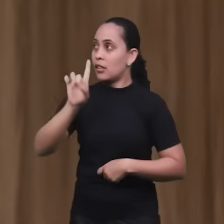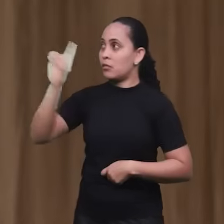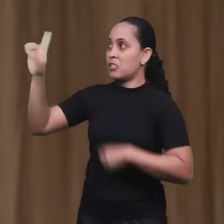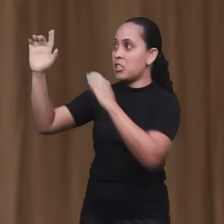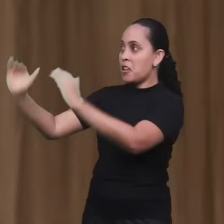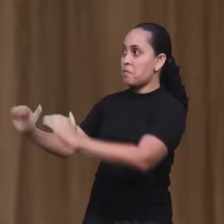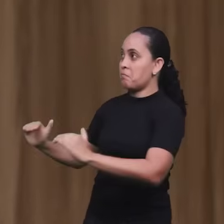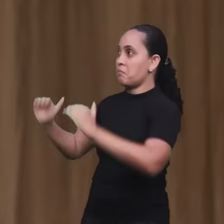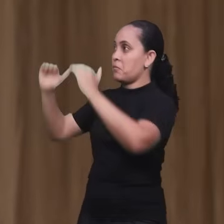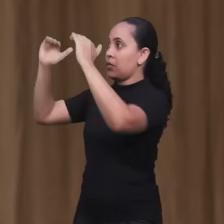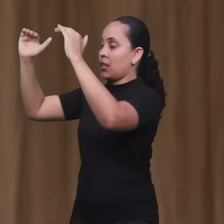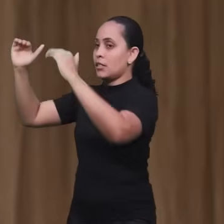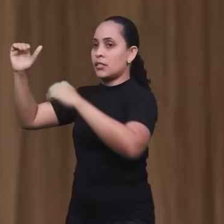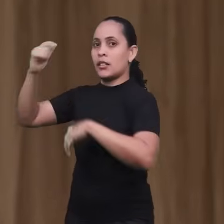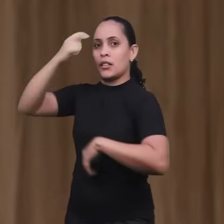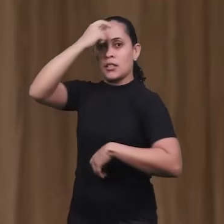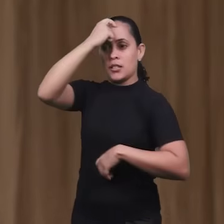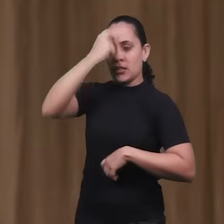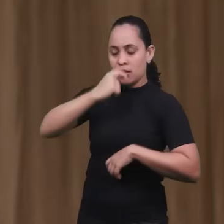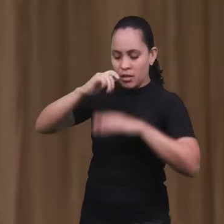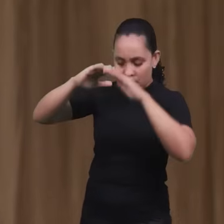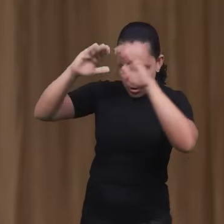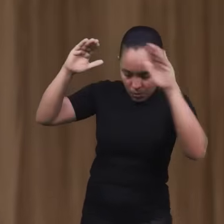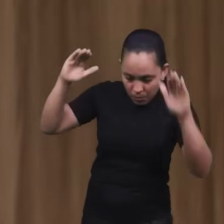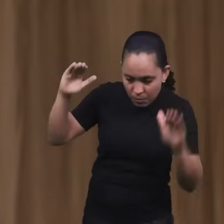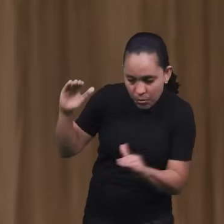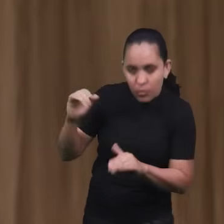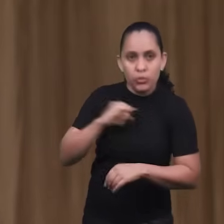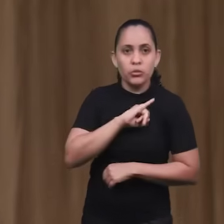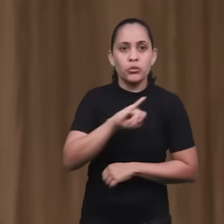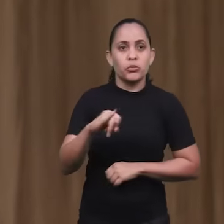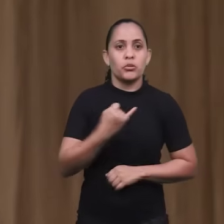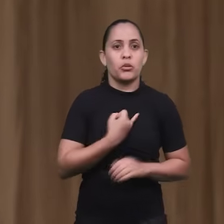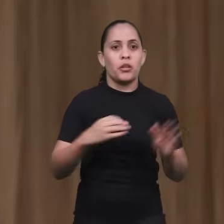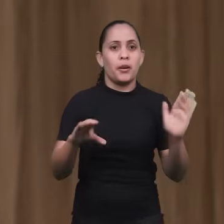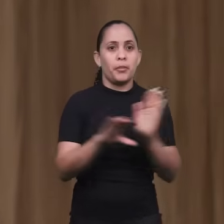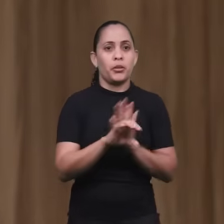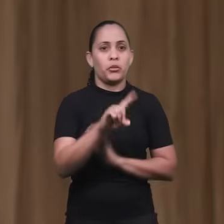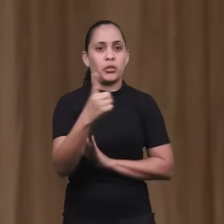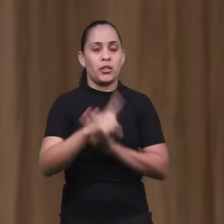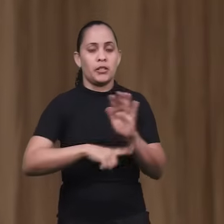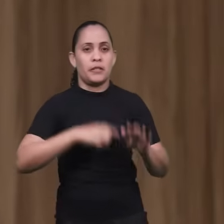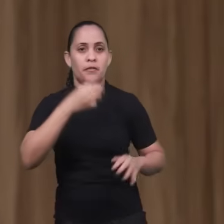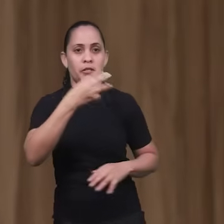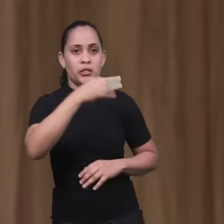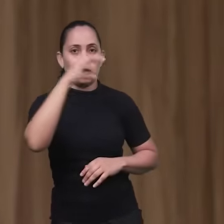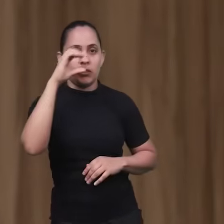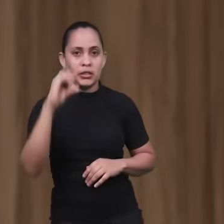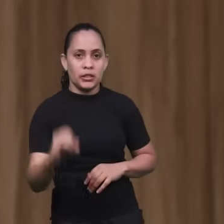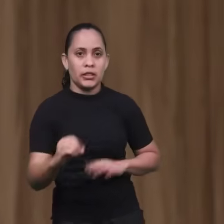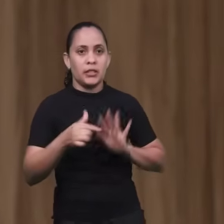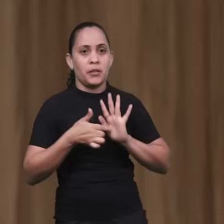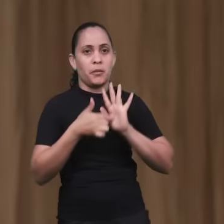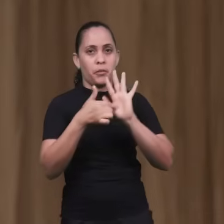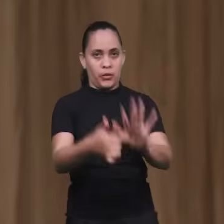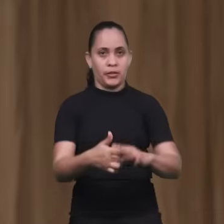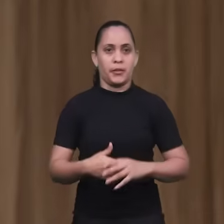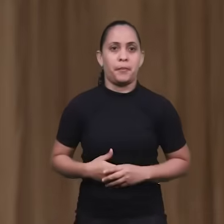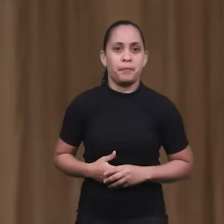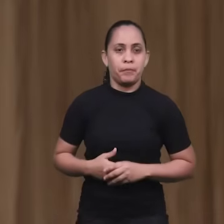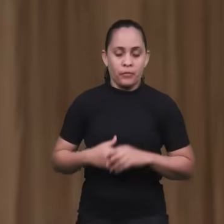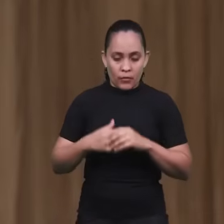dizer: é necessário que ele cresça e que eu diminua.